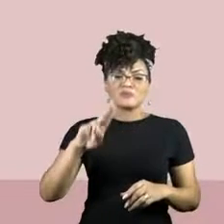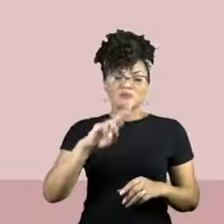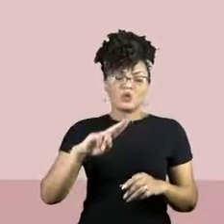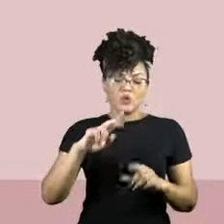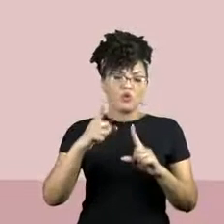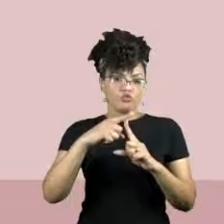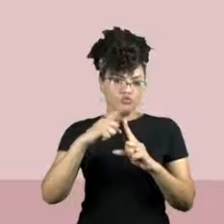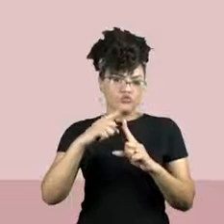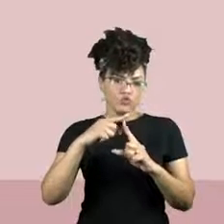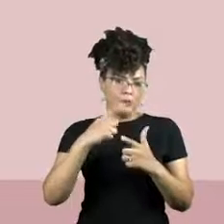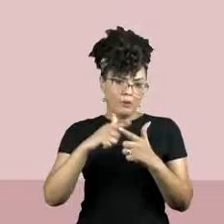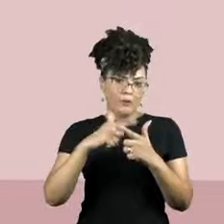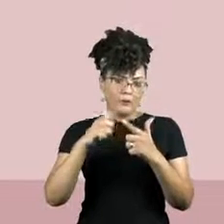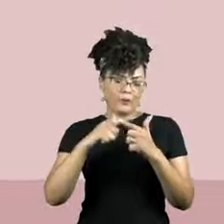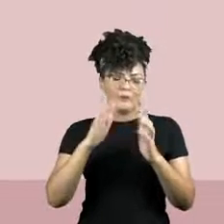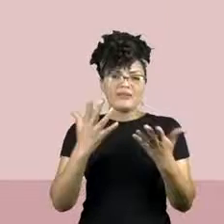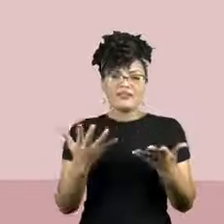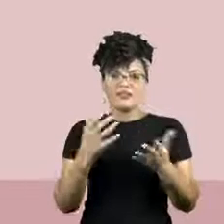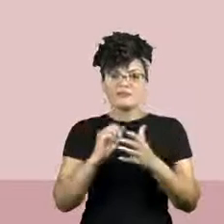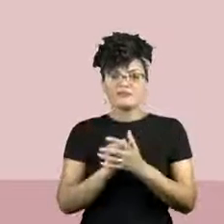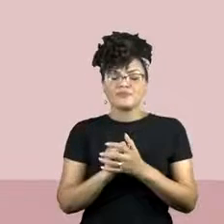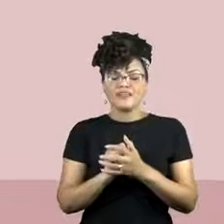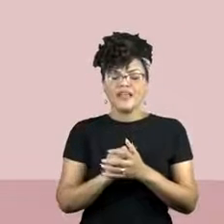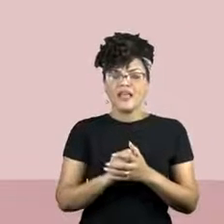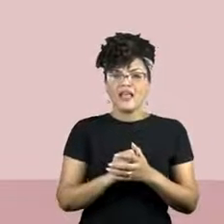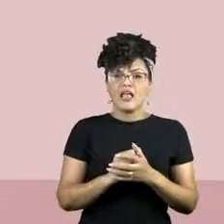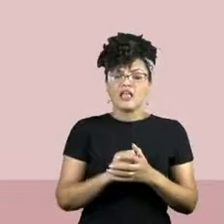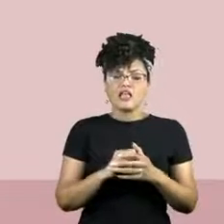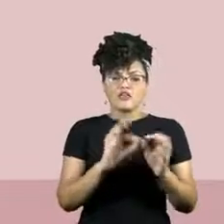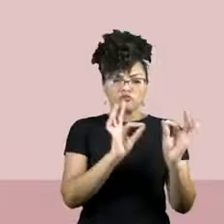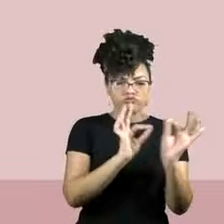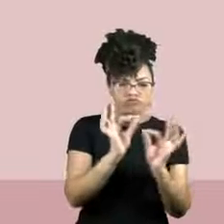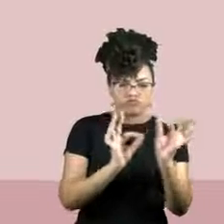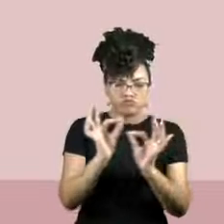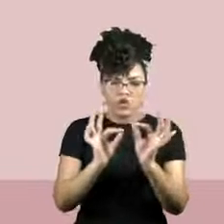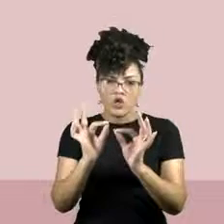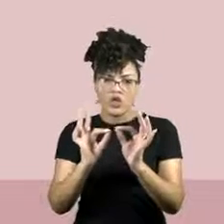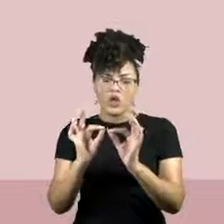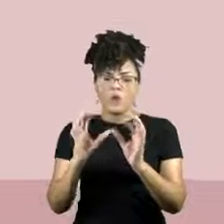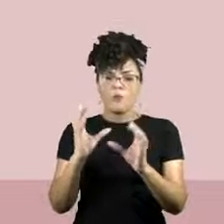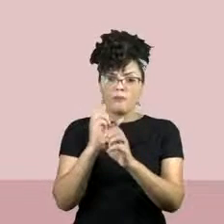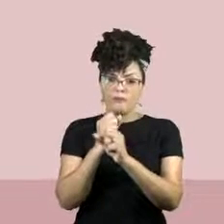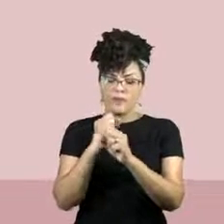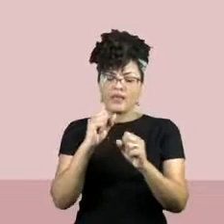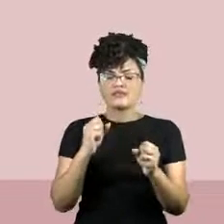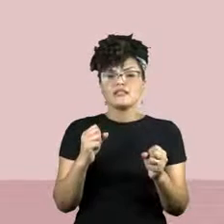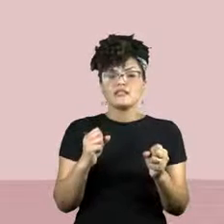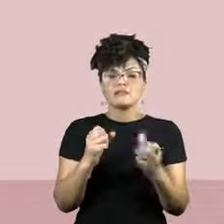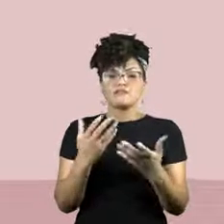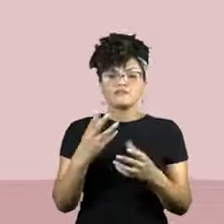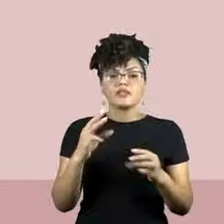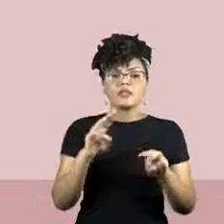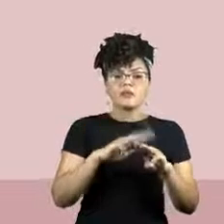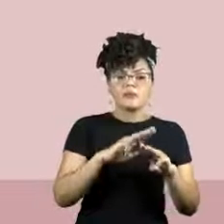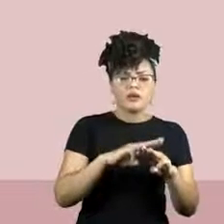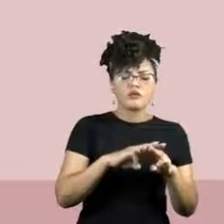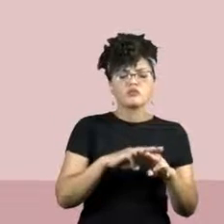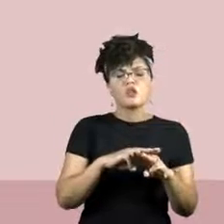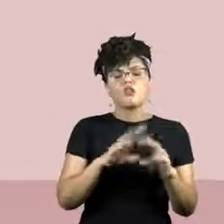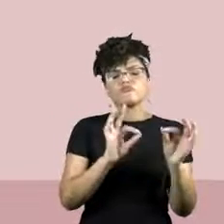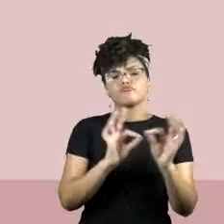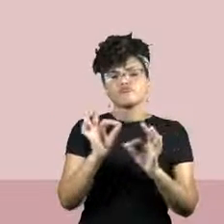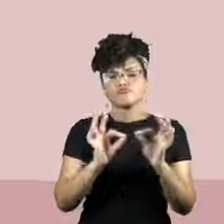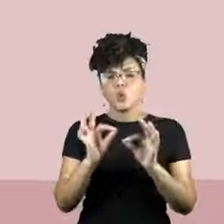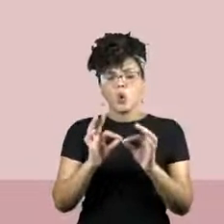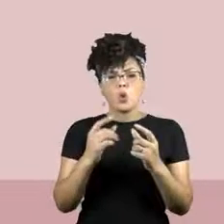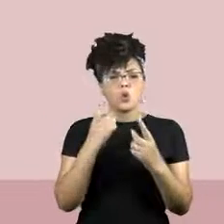tipo de problema, tá? Que vão sendo refinados conforme a computação e a matemática vai elaborando alguns modelos interessantes para esse